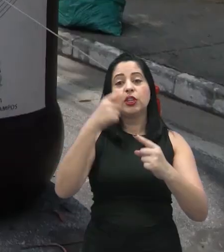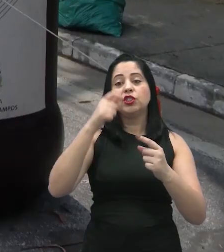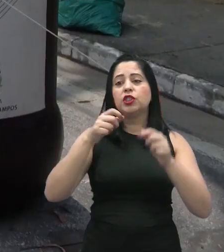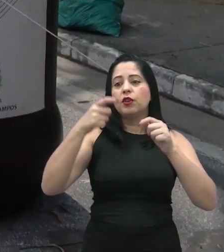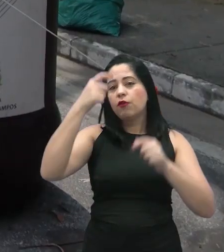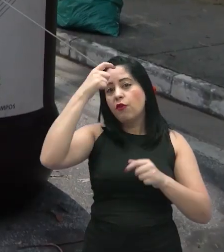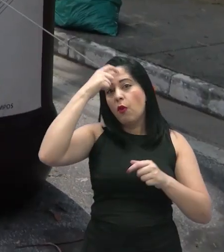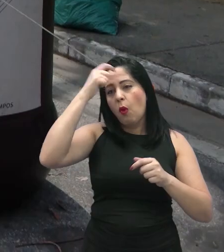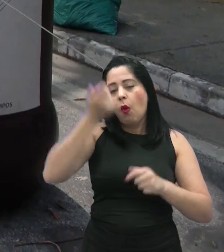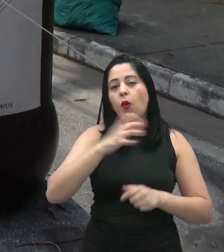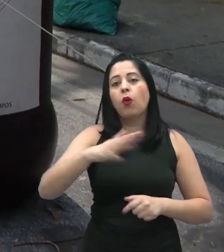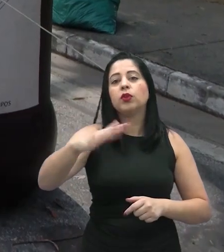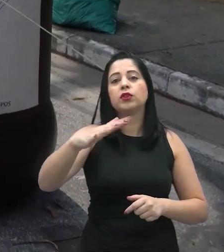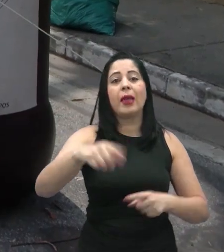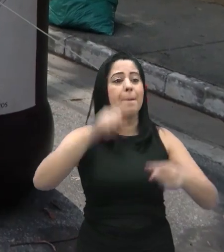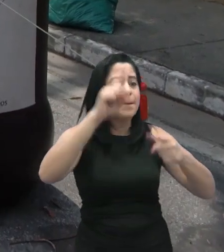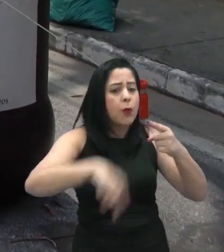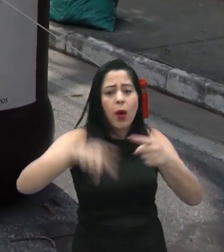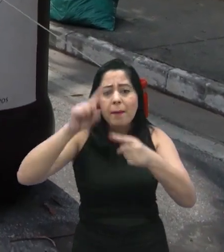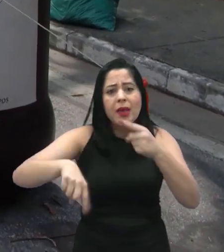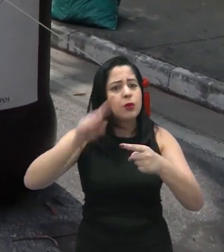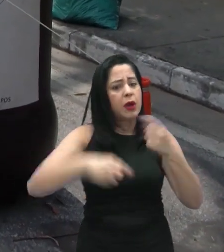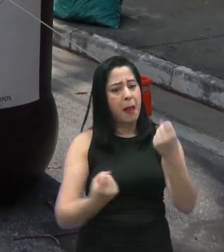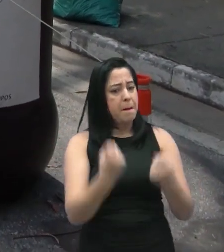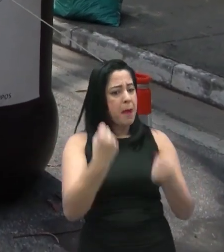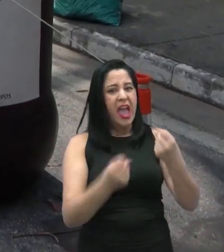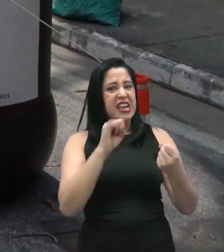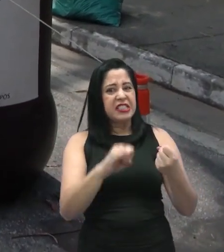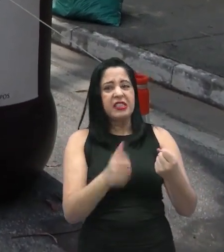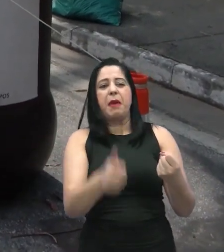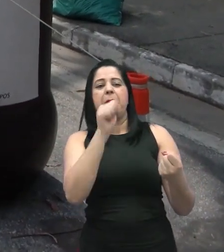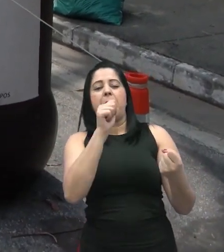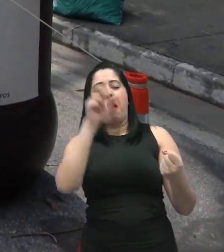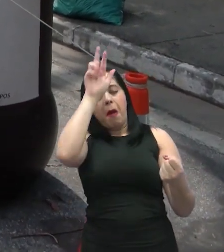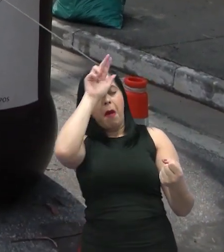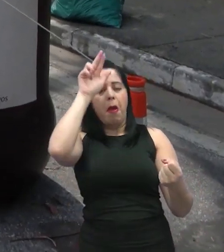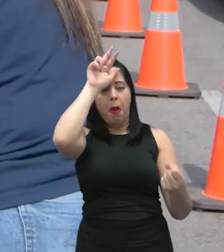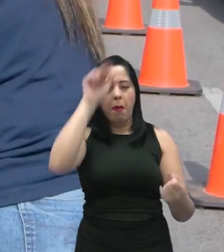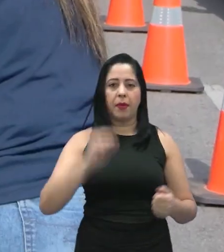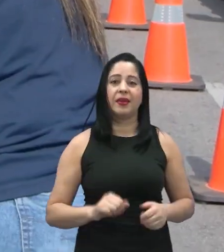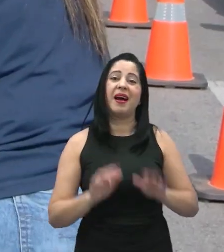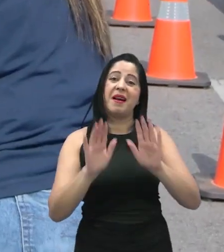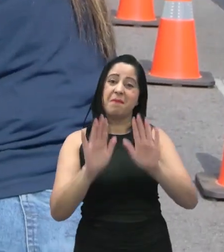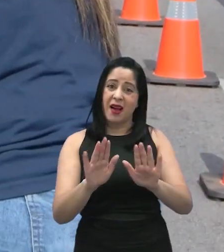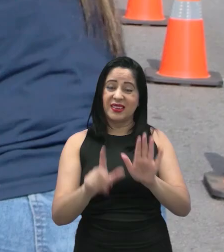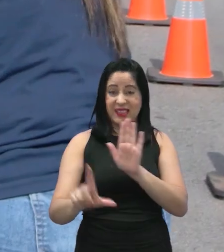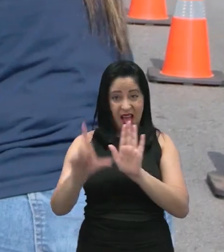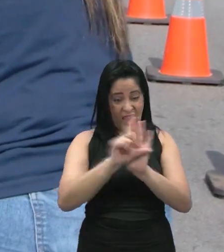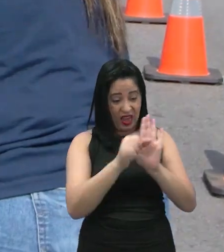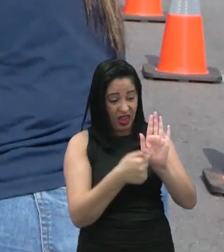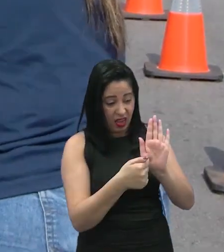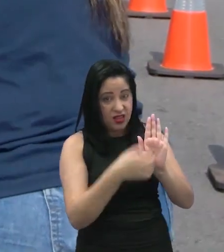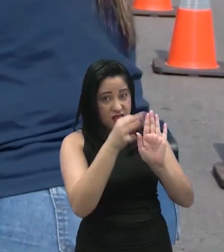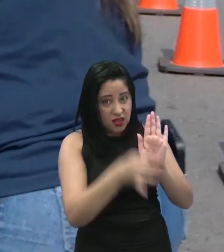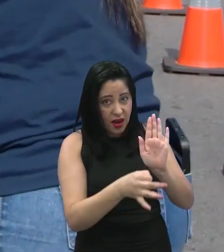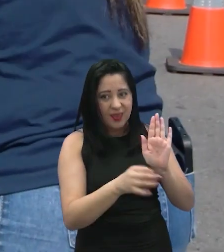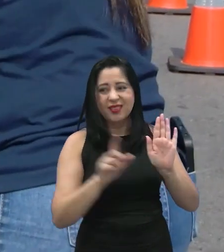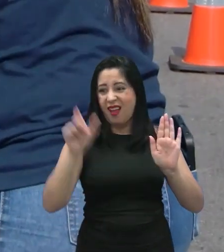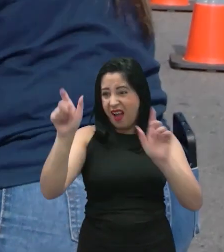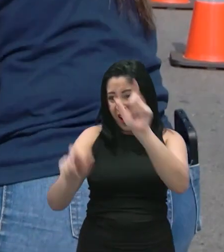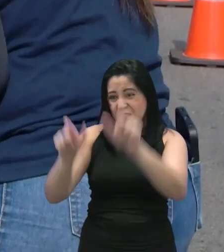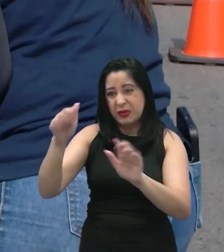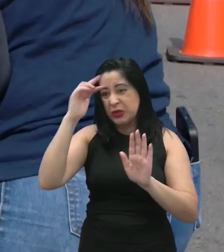motoristas sobre a proibição de dirigir depois de consumir bebidas alcoólicas. Mas mesmo com a lei, as